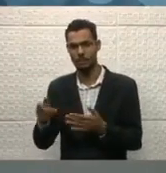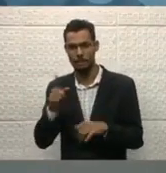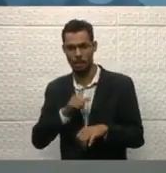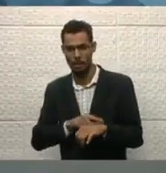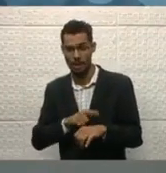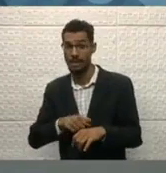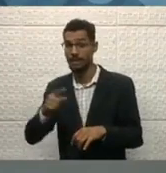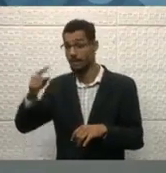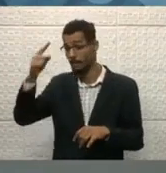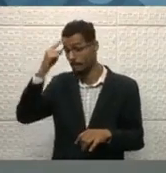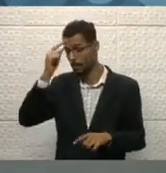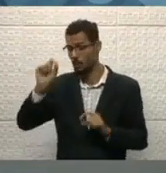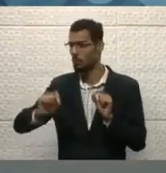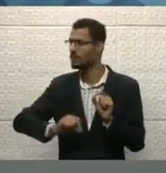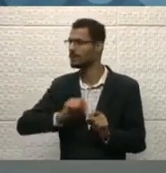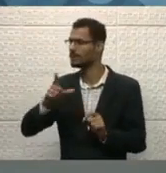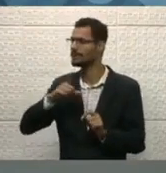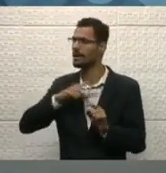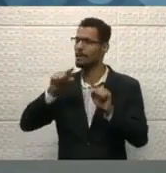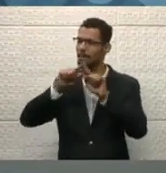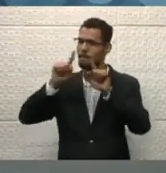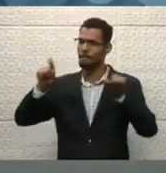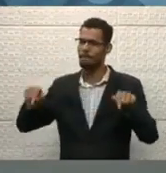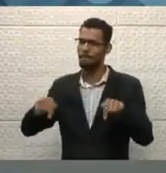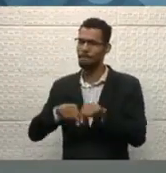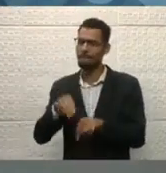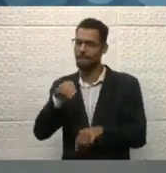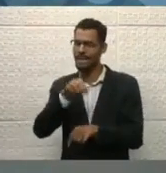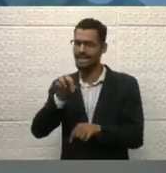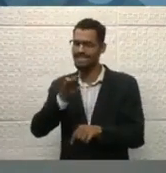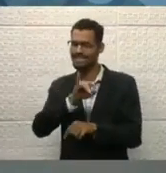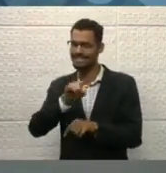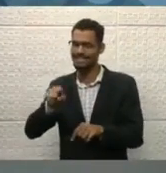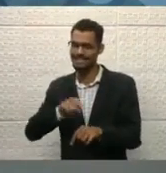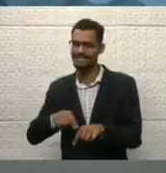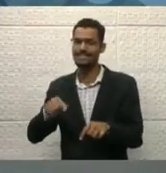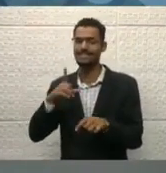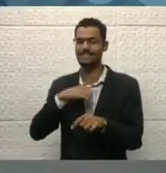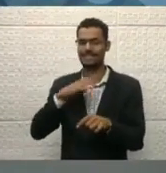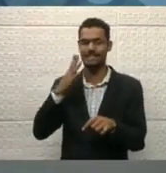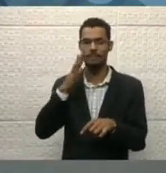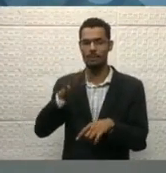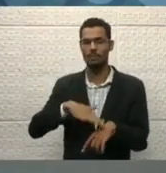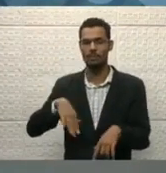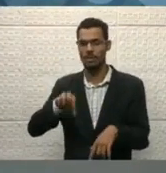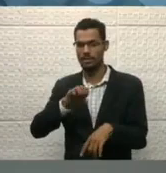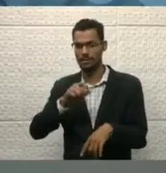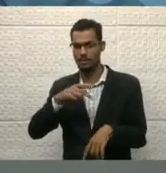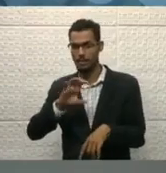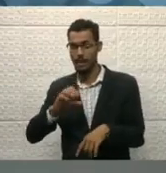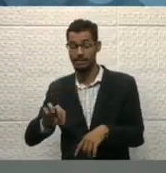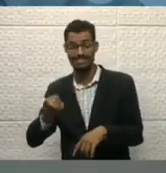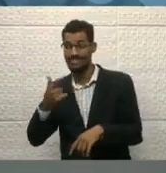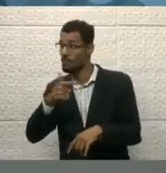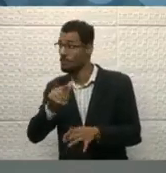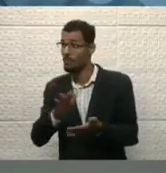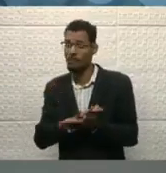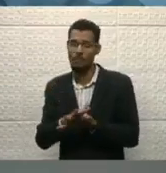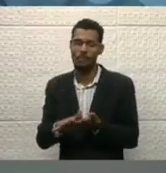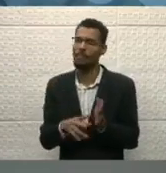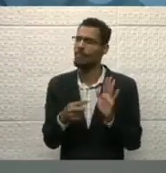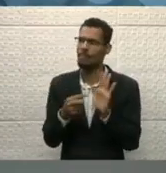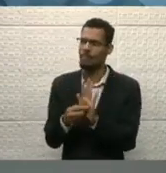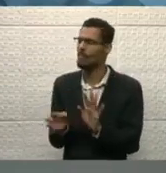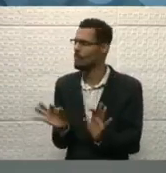Então, sempre eu preciso adequar a matriz às bases dos espaços que estão envolvidos. Agora, se não existe nenhuma